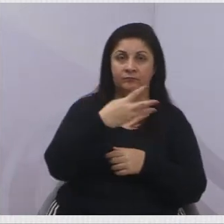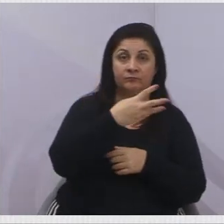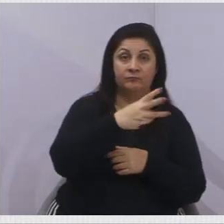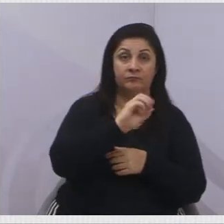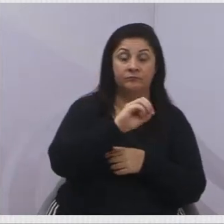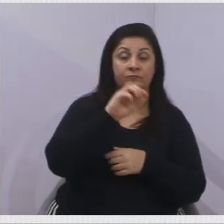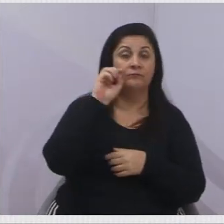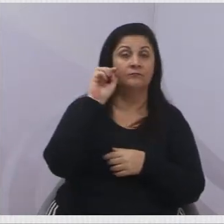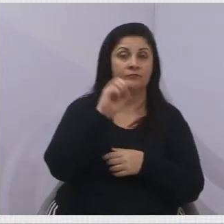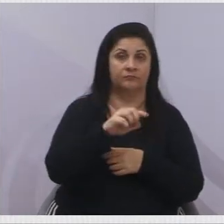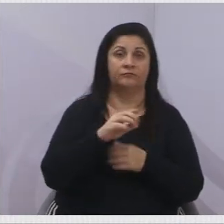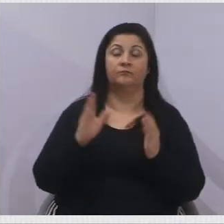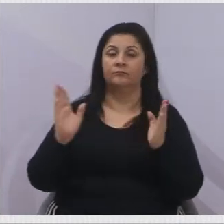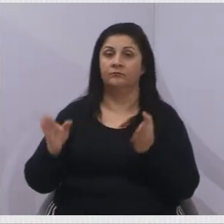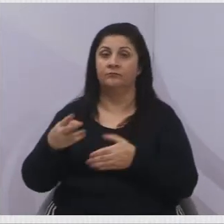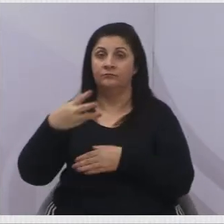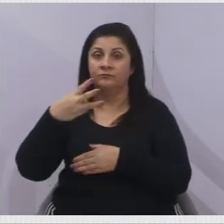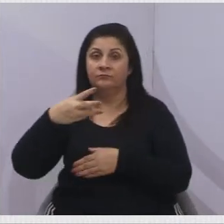30.349 em 2020 para